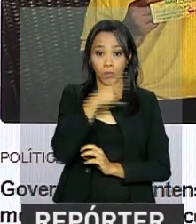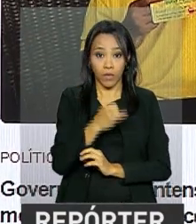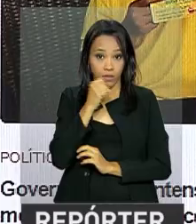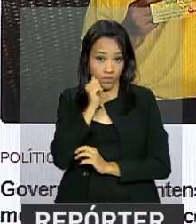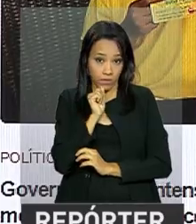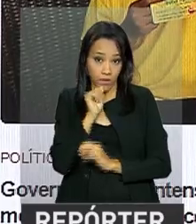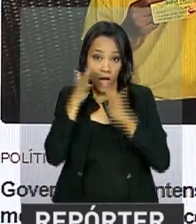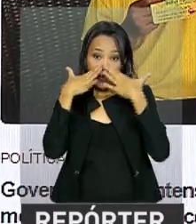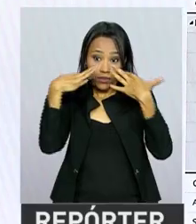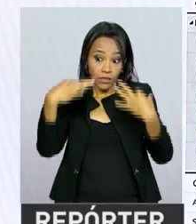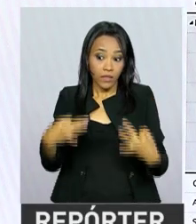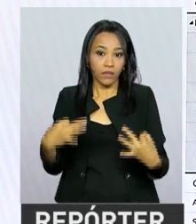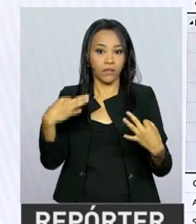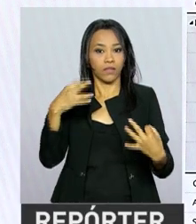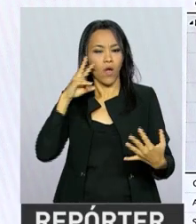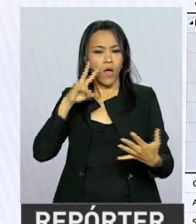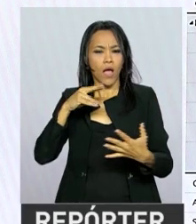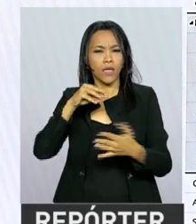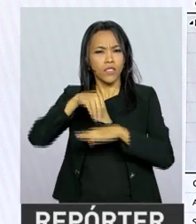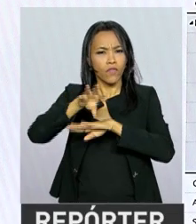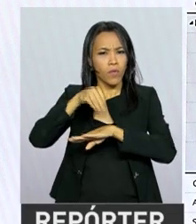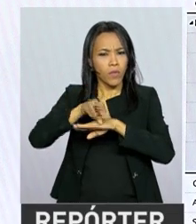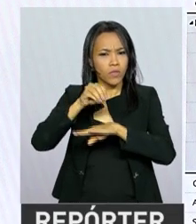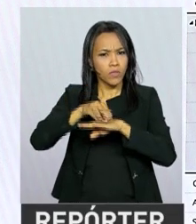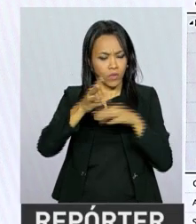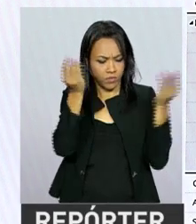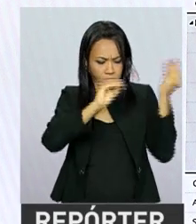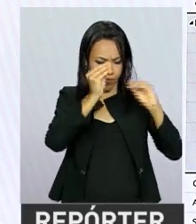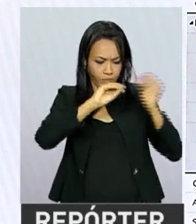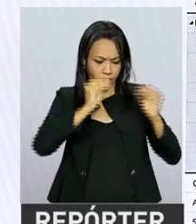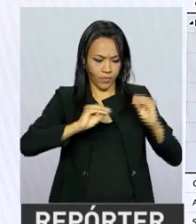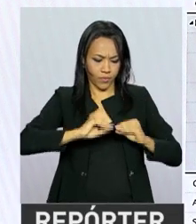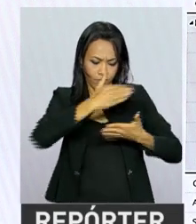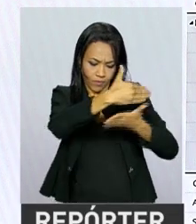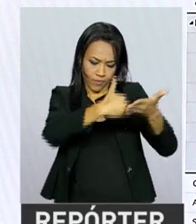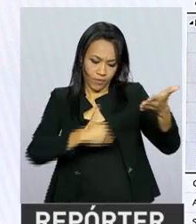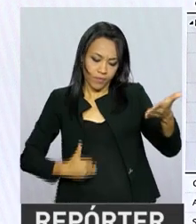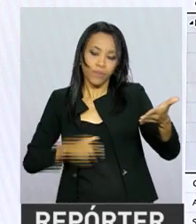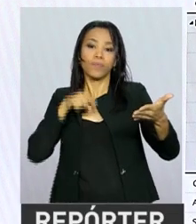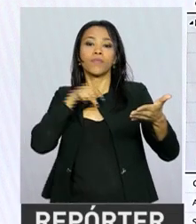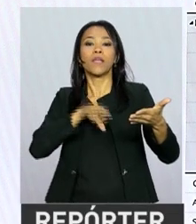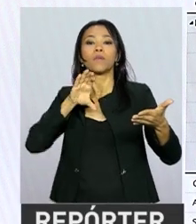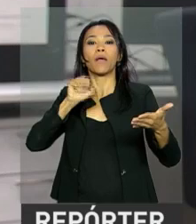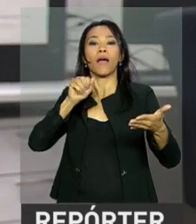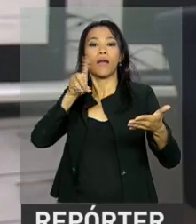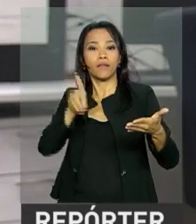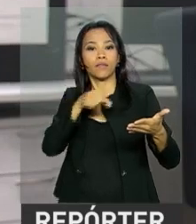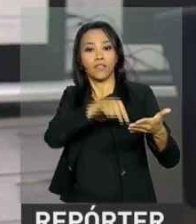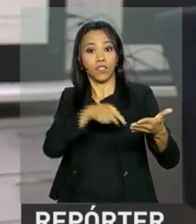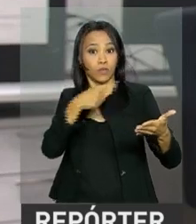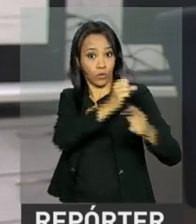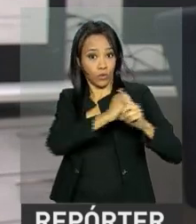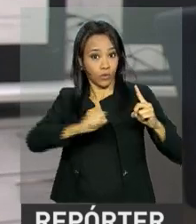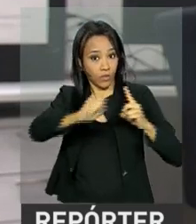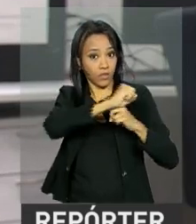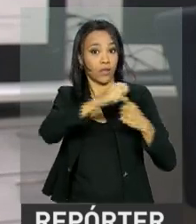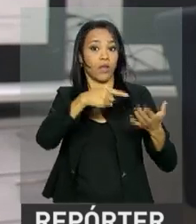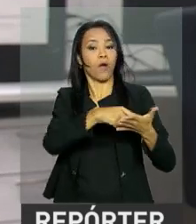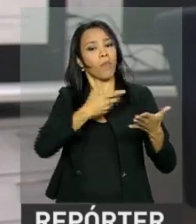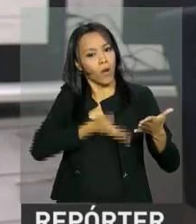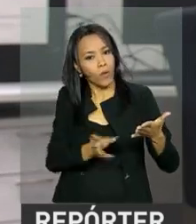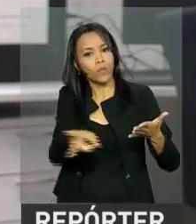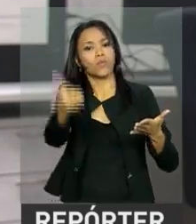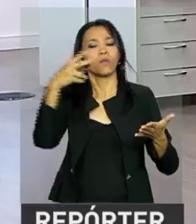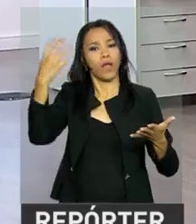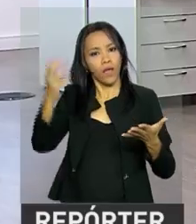atentos e atualizar as informações no cadastro único para programas sociais do Governo Federal para continuar a receber